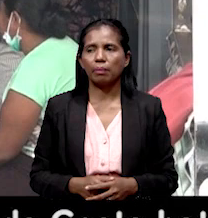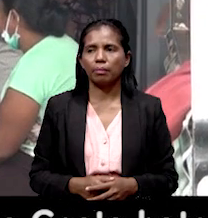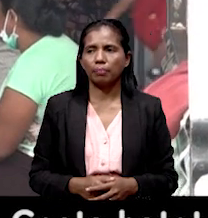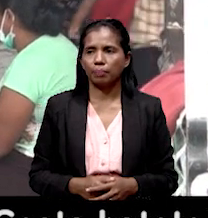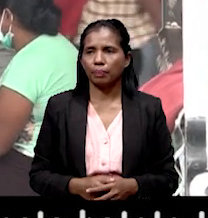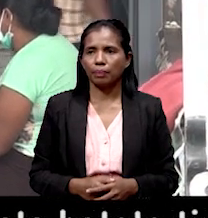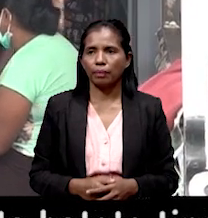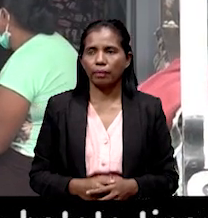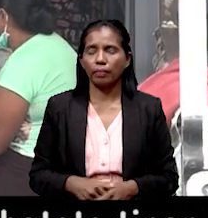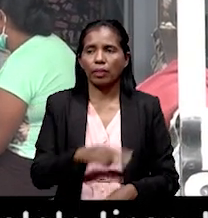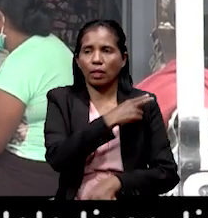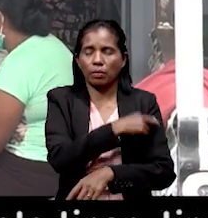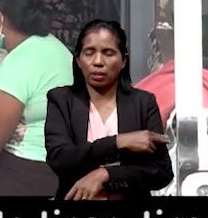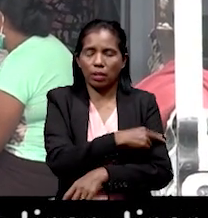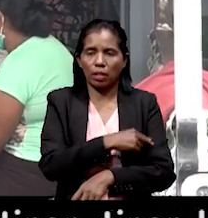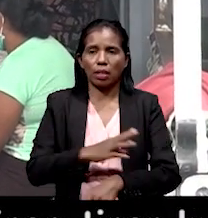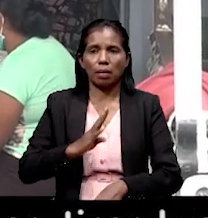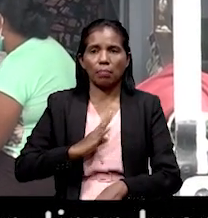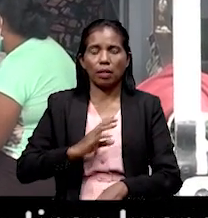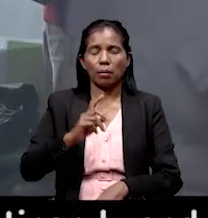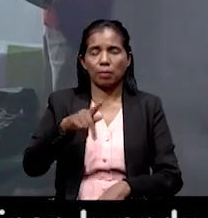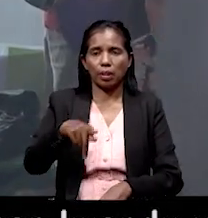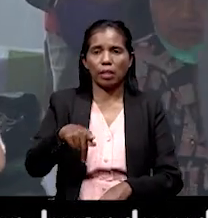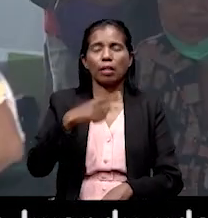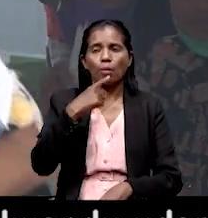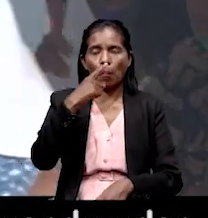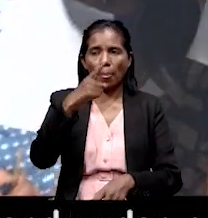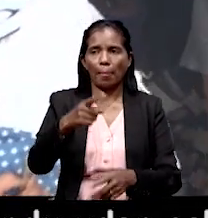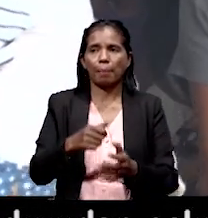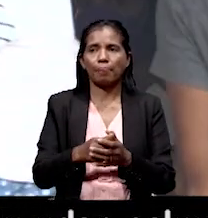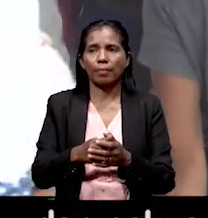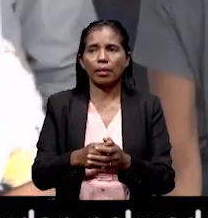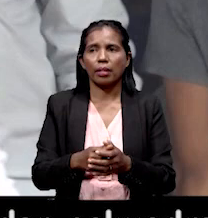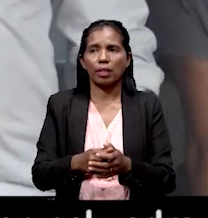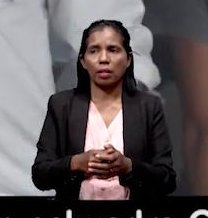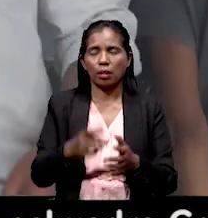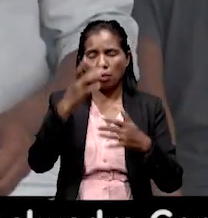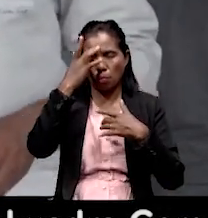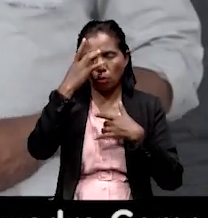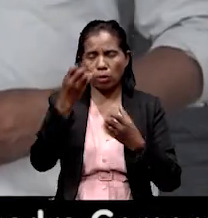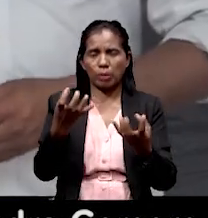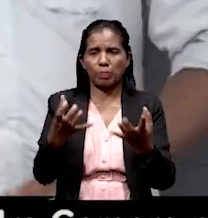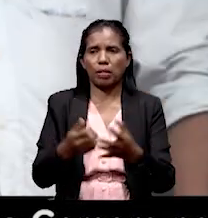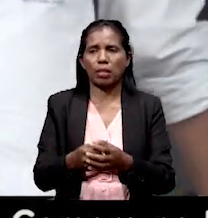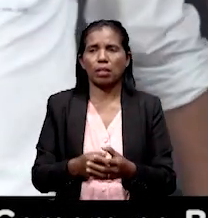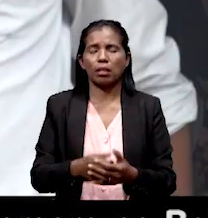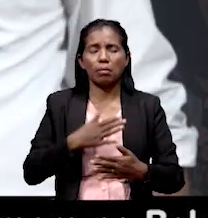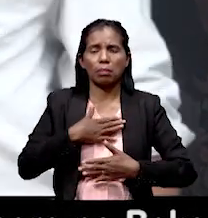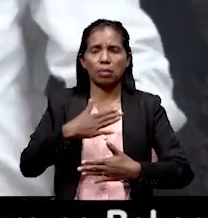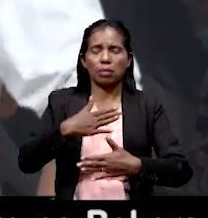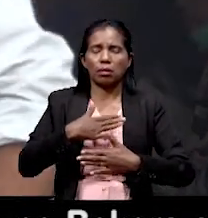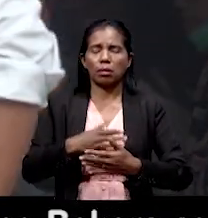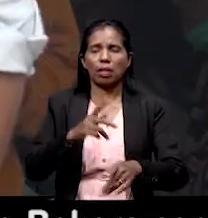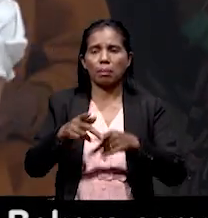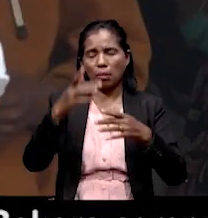Clínica Barupité durante fulan novembro resista moras número as mecanizan ispa no má nutrição. Paciente ispa hamutuk